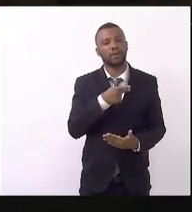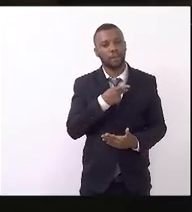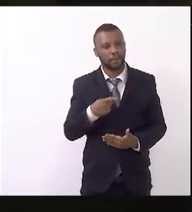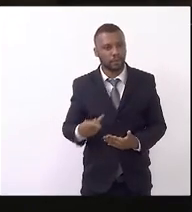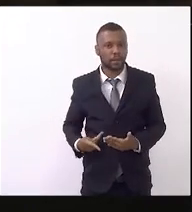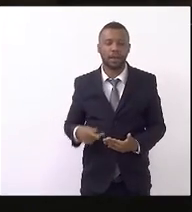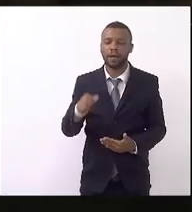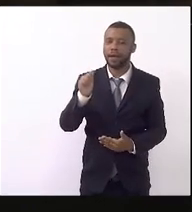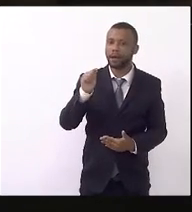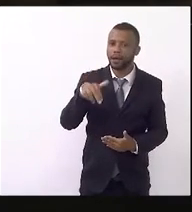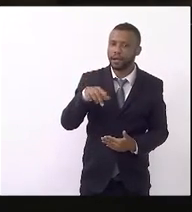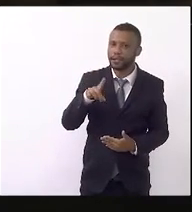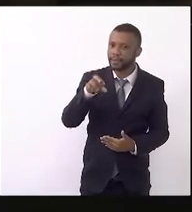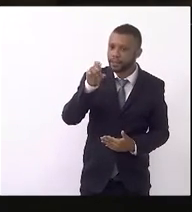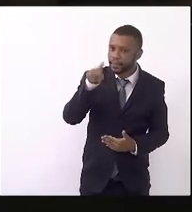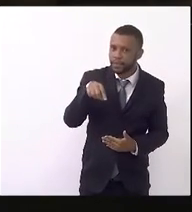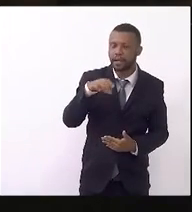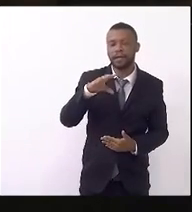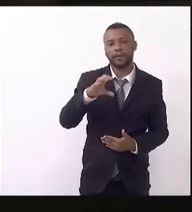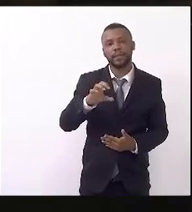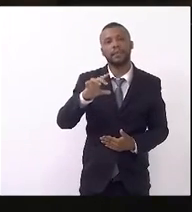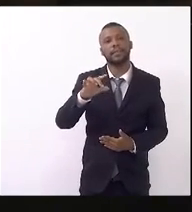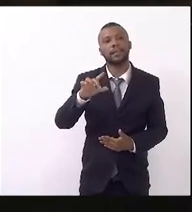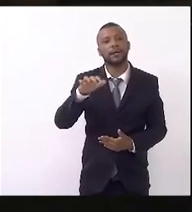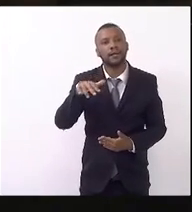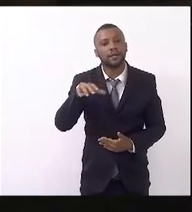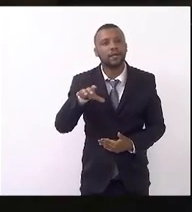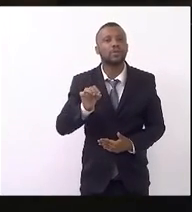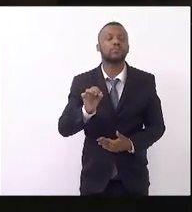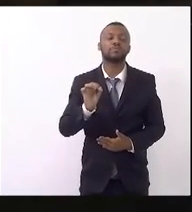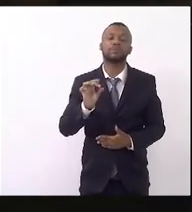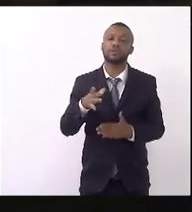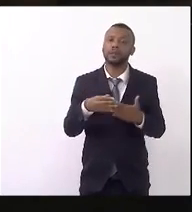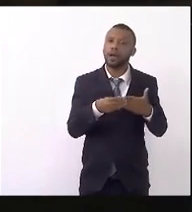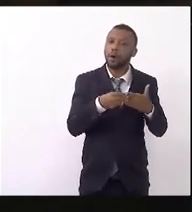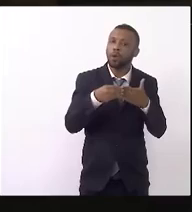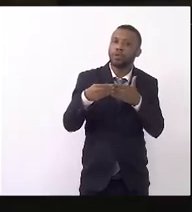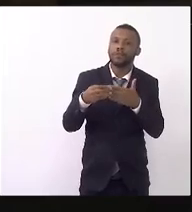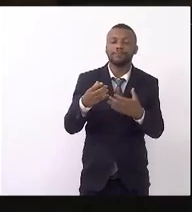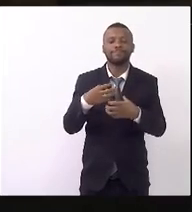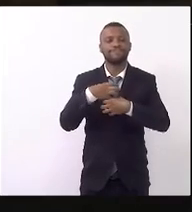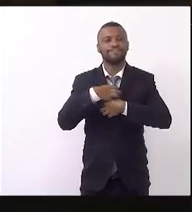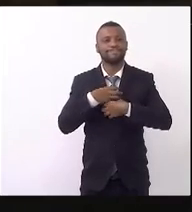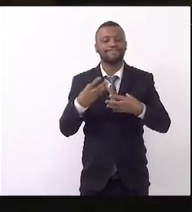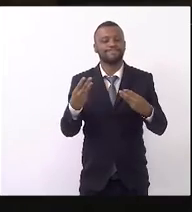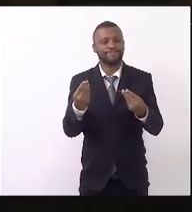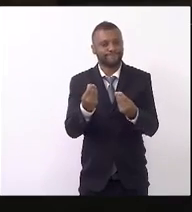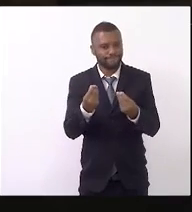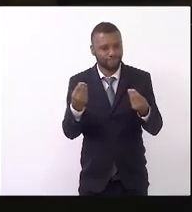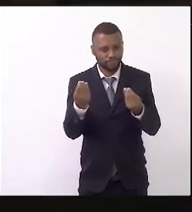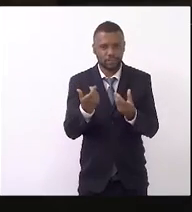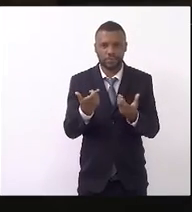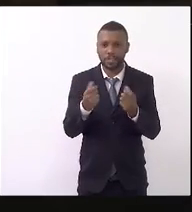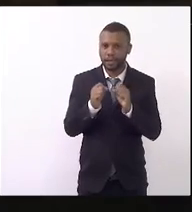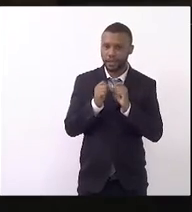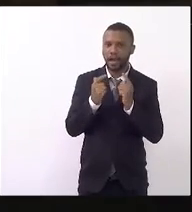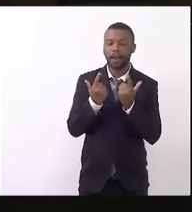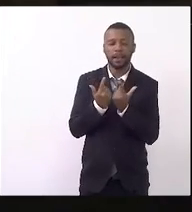presidente André Siciliano, não é, que tem conduzido com muita sensibilidade esta casa,